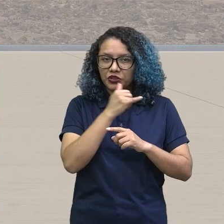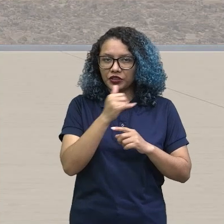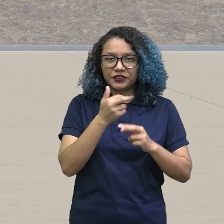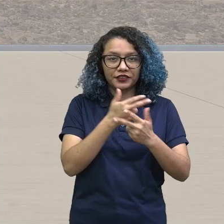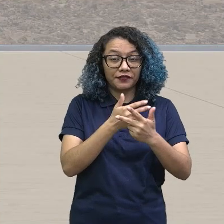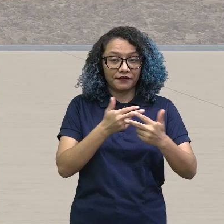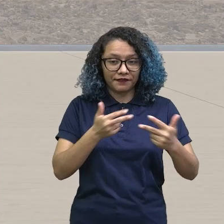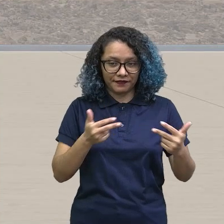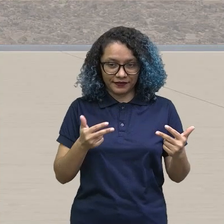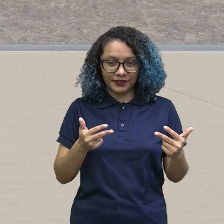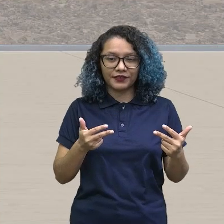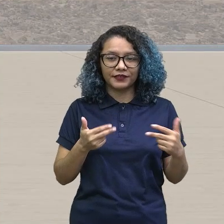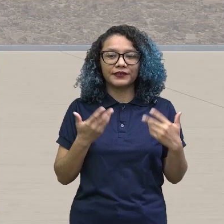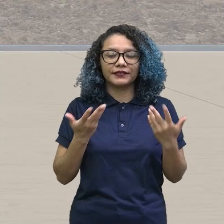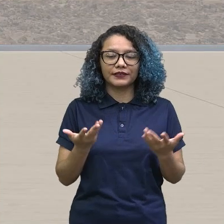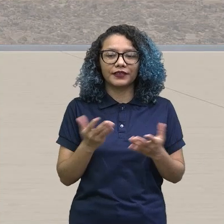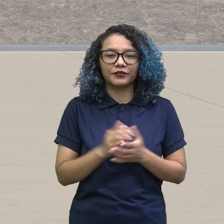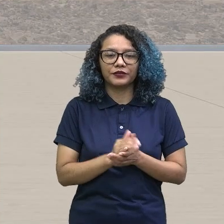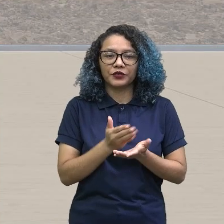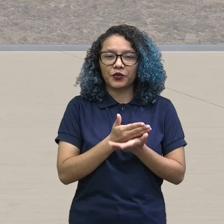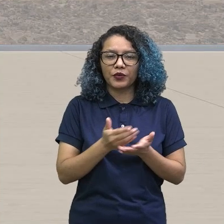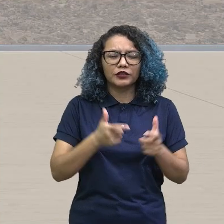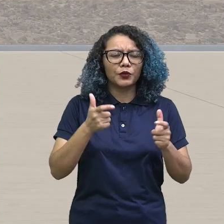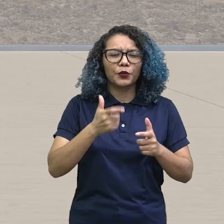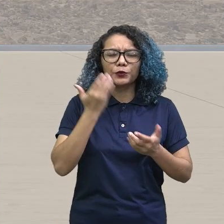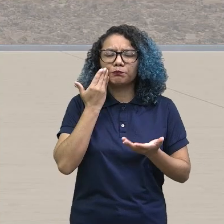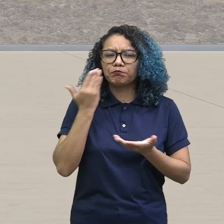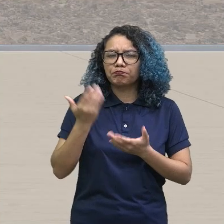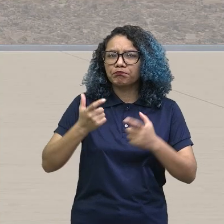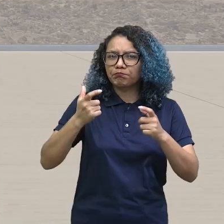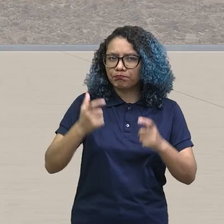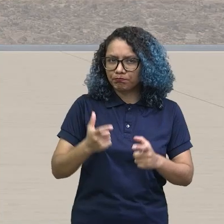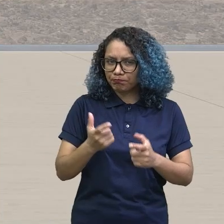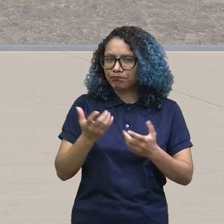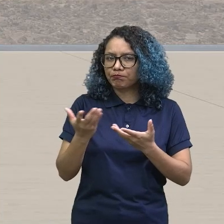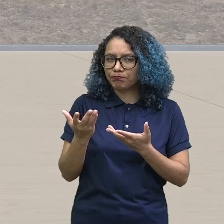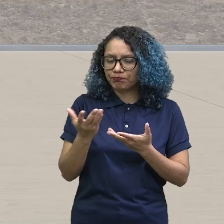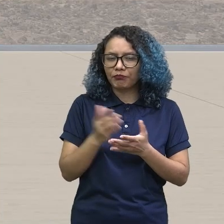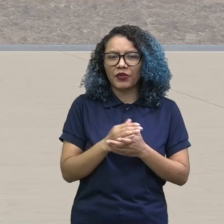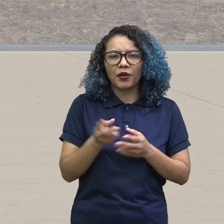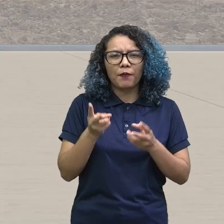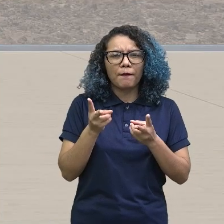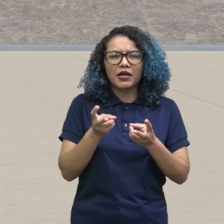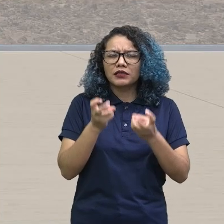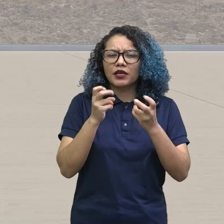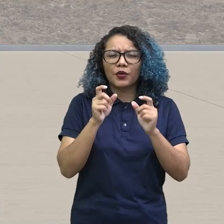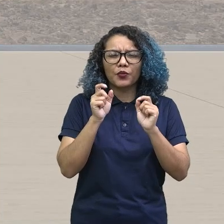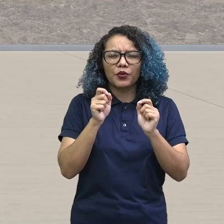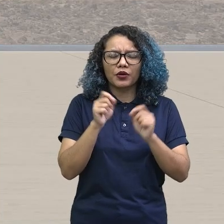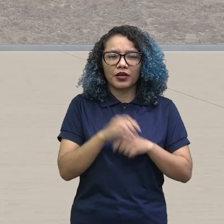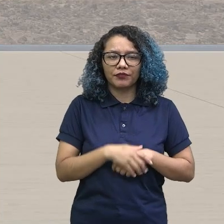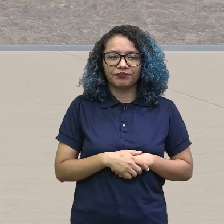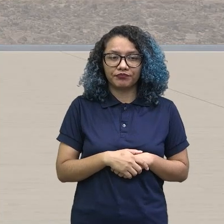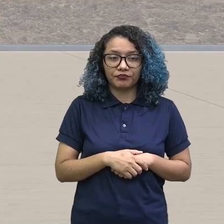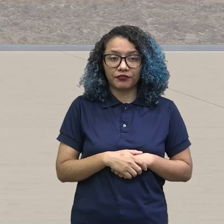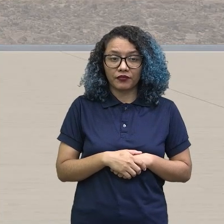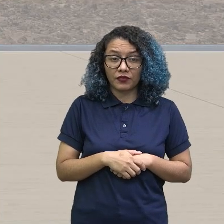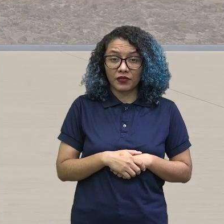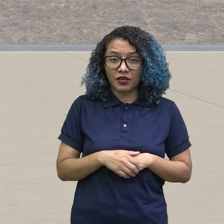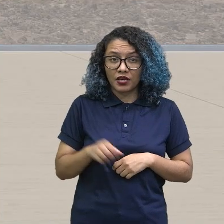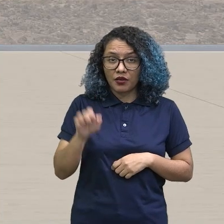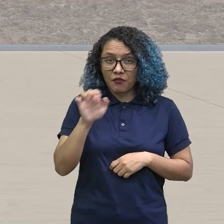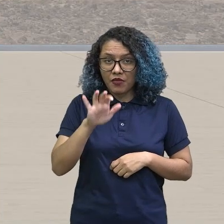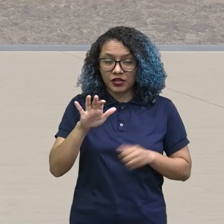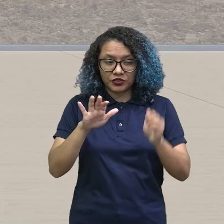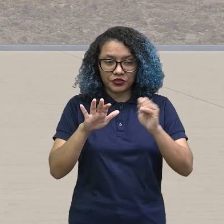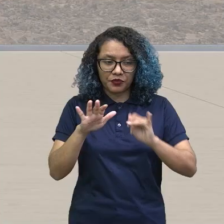energia, e a gente inicia aqui a aula com esse cenário, né? Então, a gente consegue observar nesse momento dois extremos, né? A gente tem